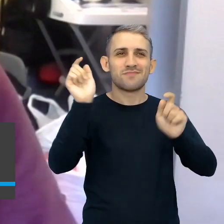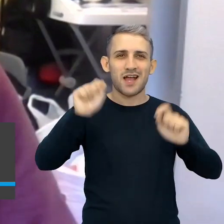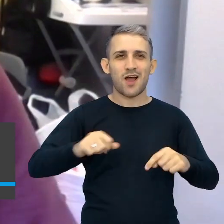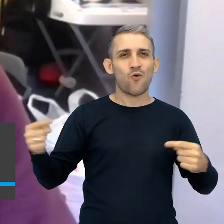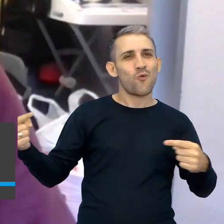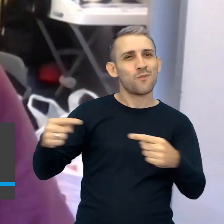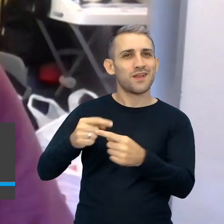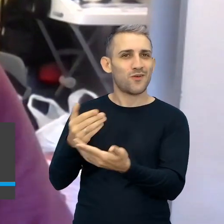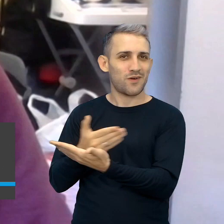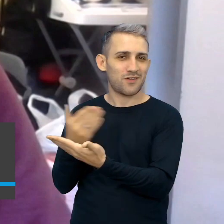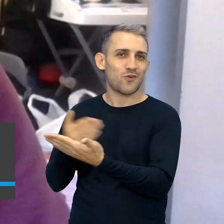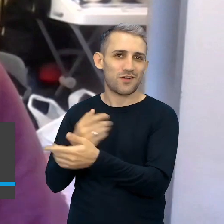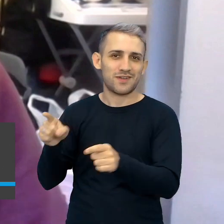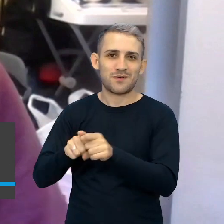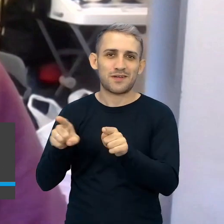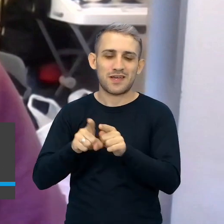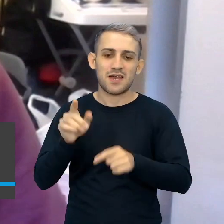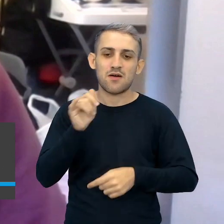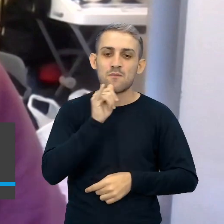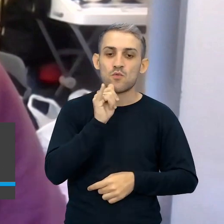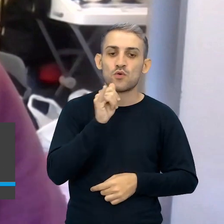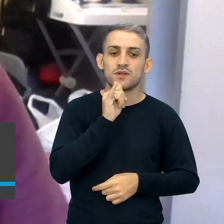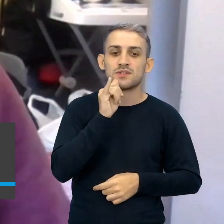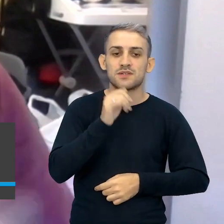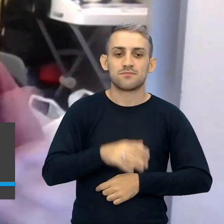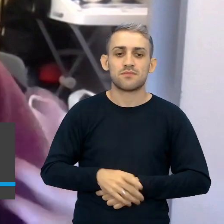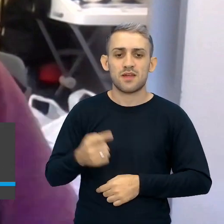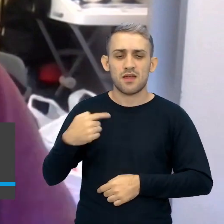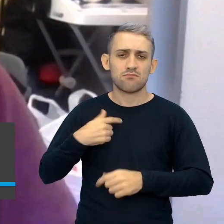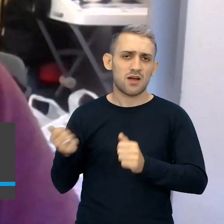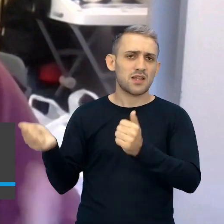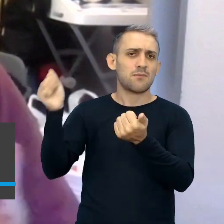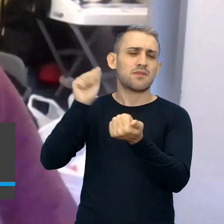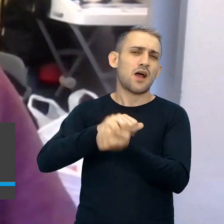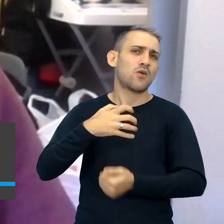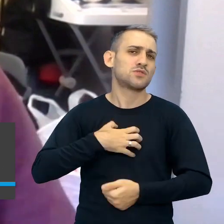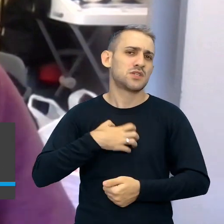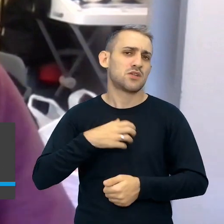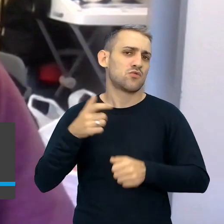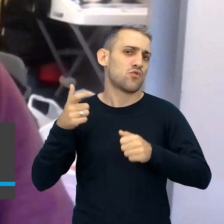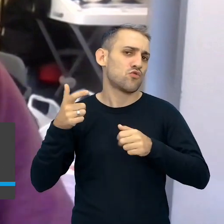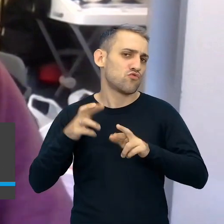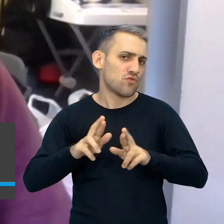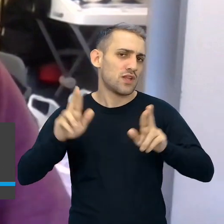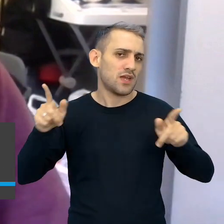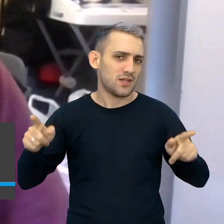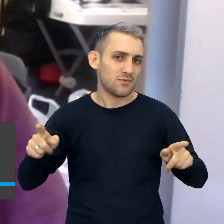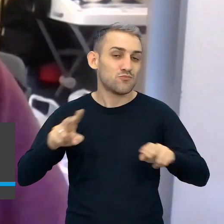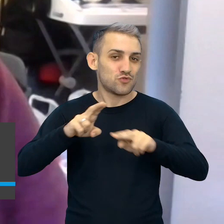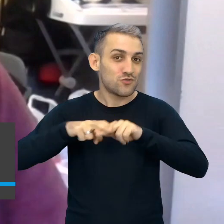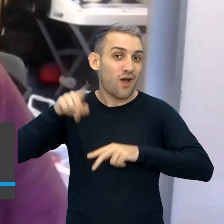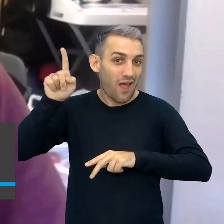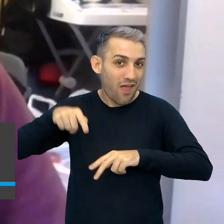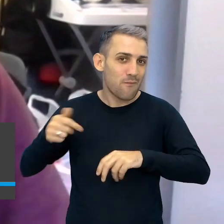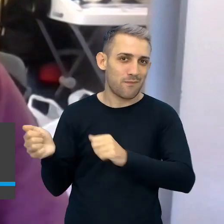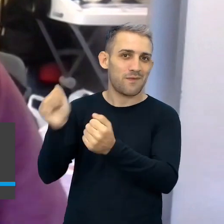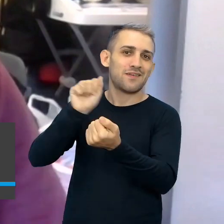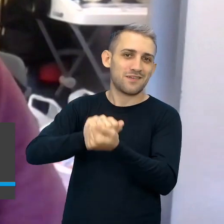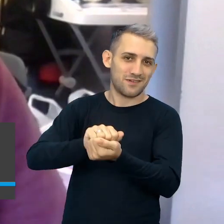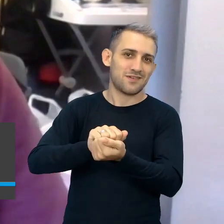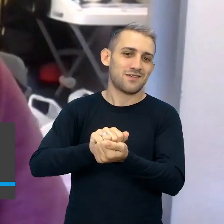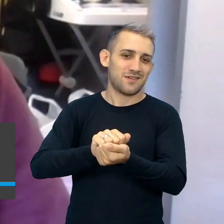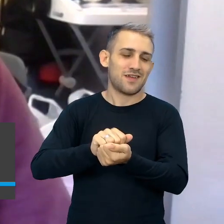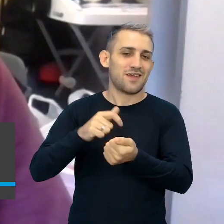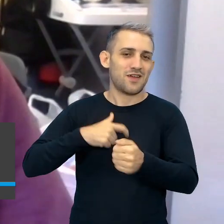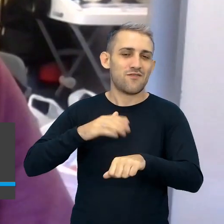por exemplo, eu poderia adaptar de outra forma. Por isso o nome da adaptação, né? Que eu poderia, aí a palavra traduzir